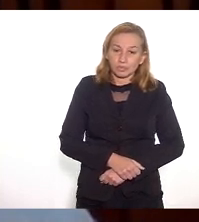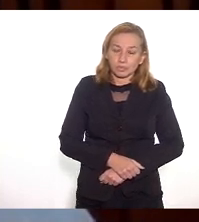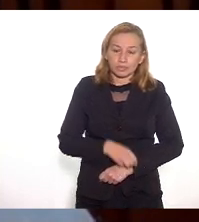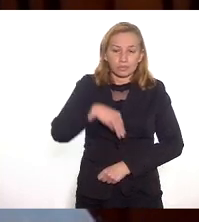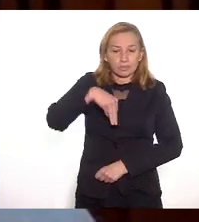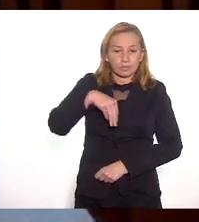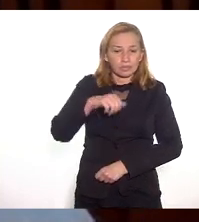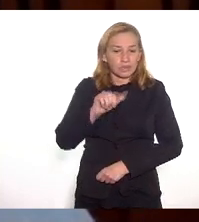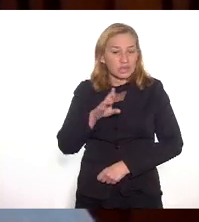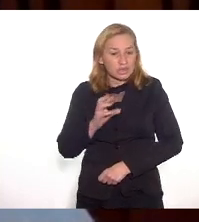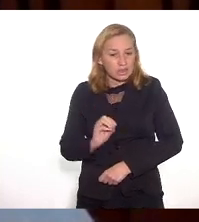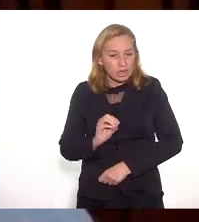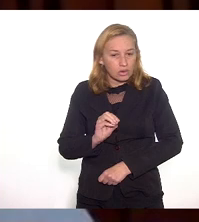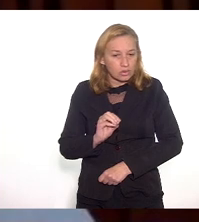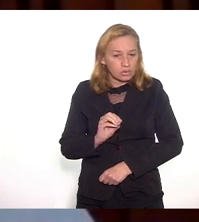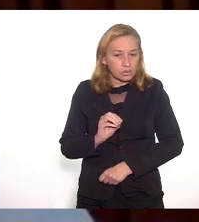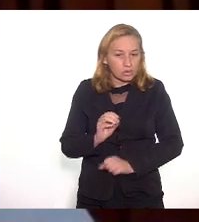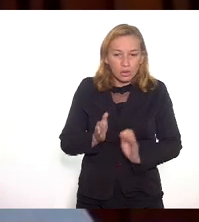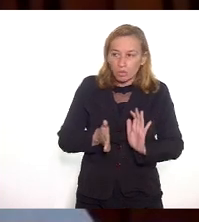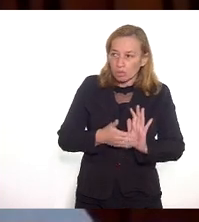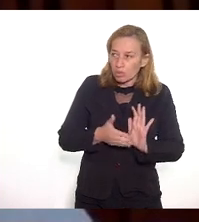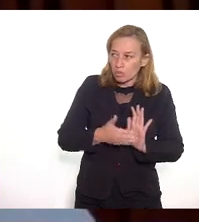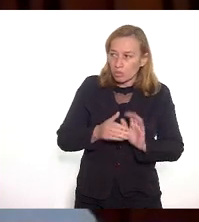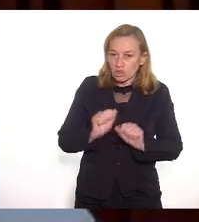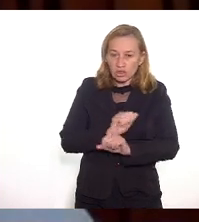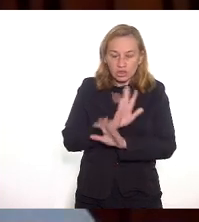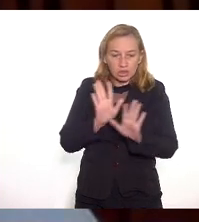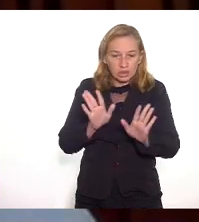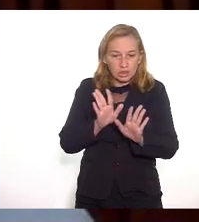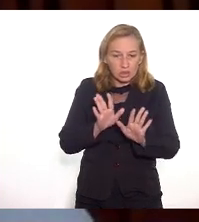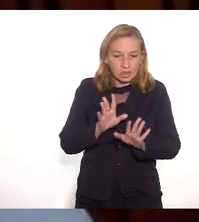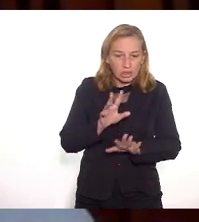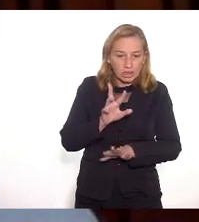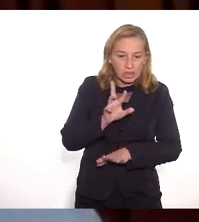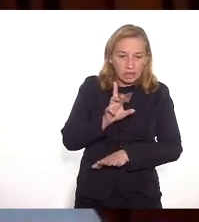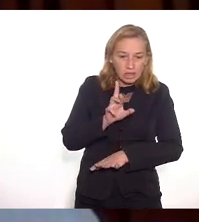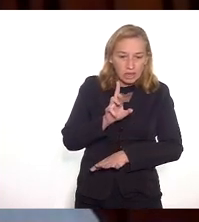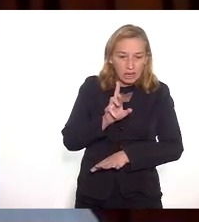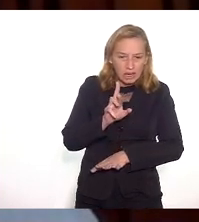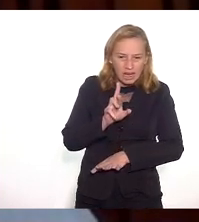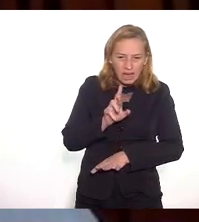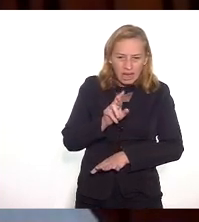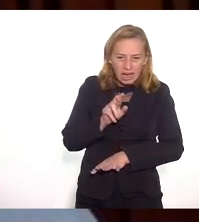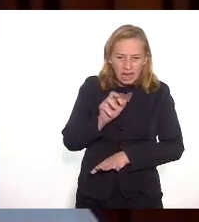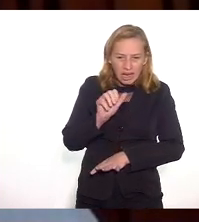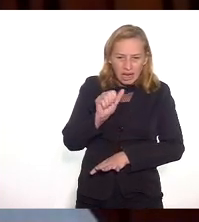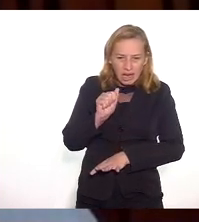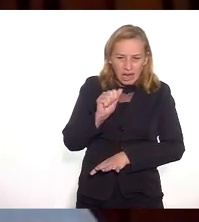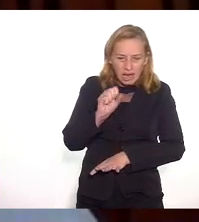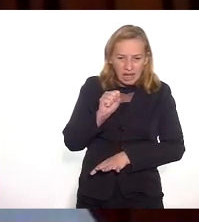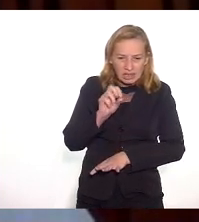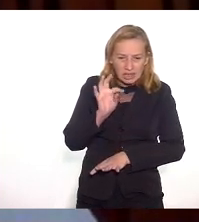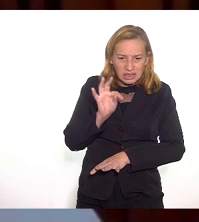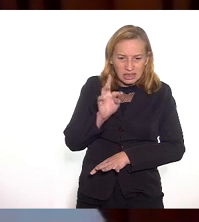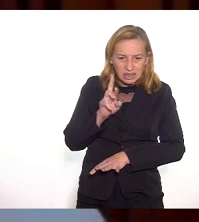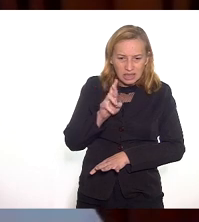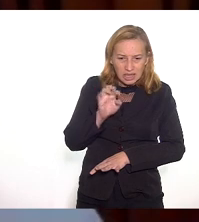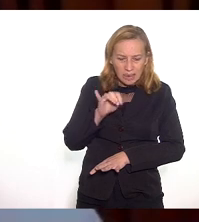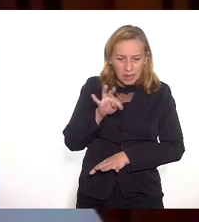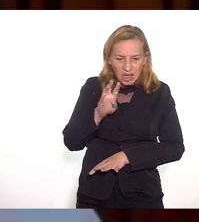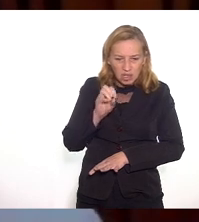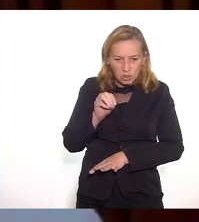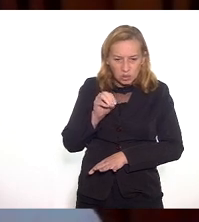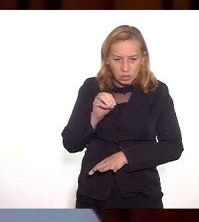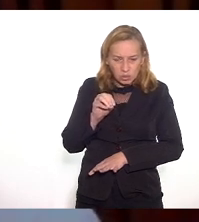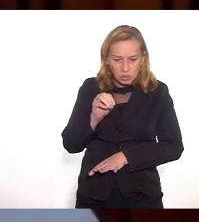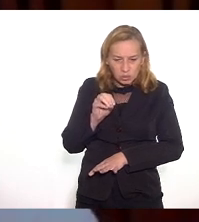Marcelo propôs um sistema de transparência para o rastreamento das doses, para identificação da população vacinada. E